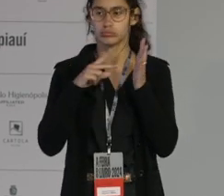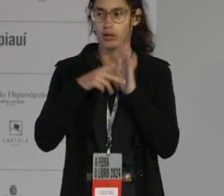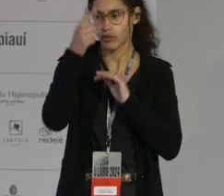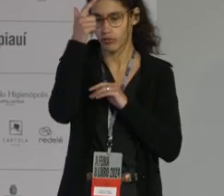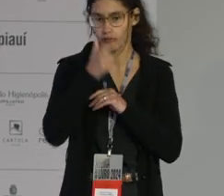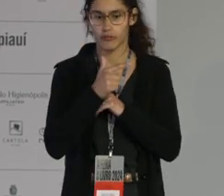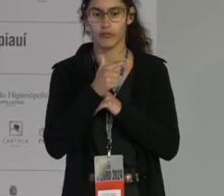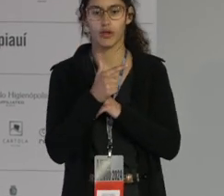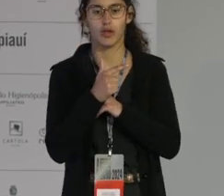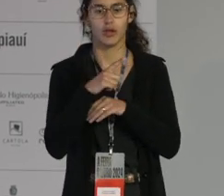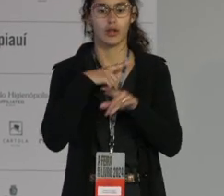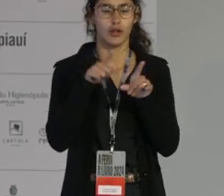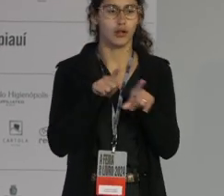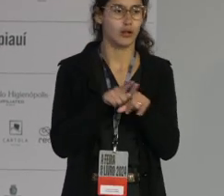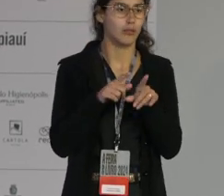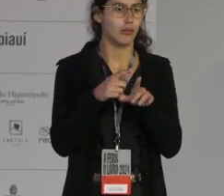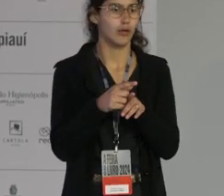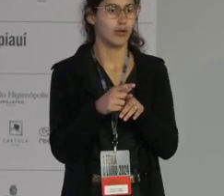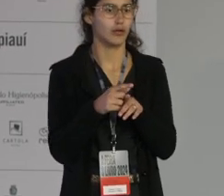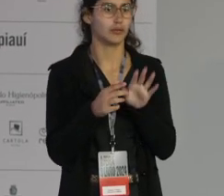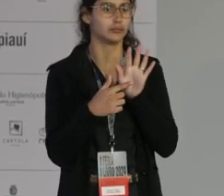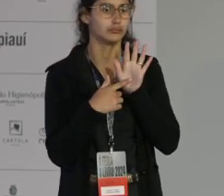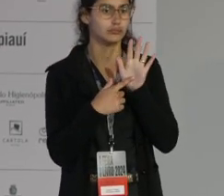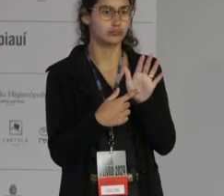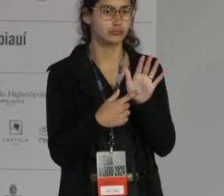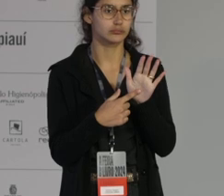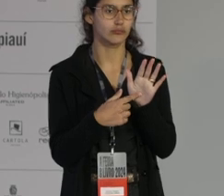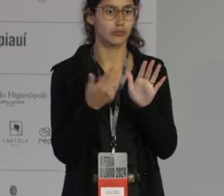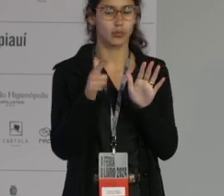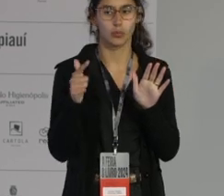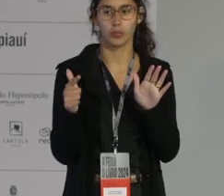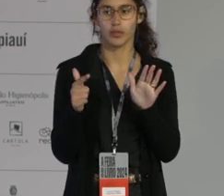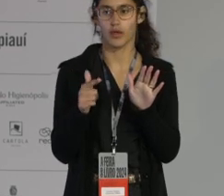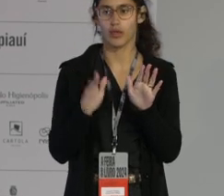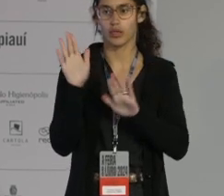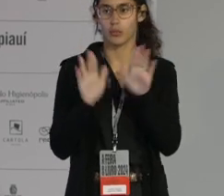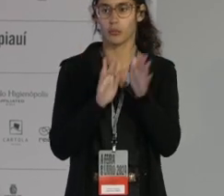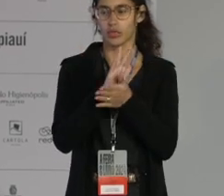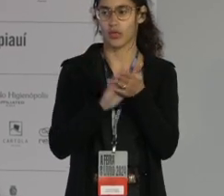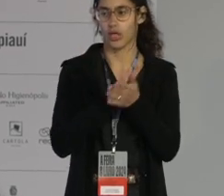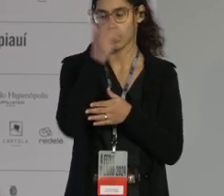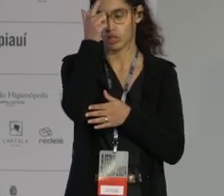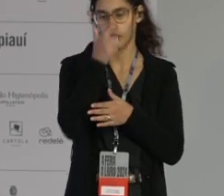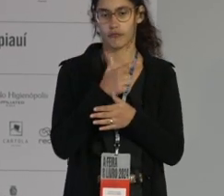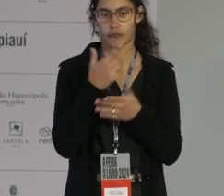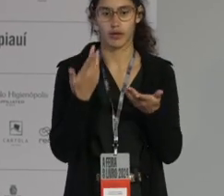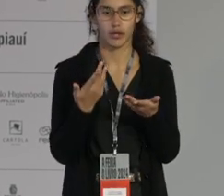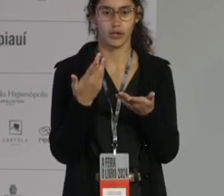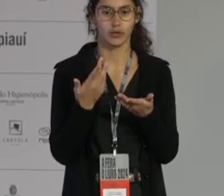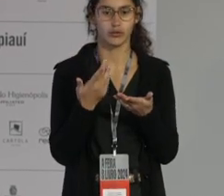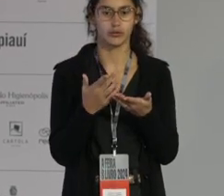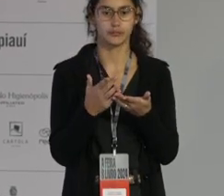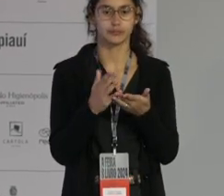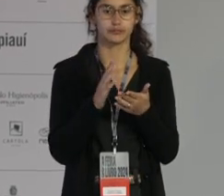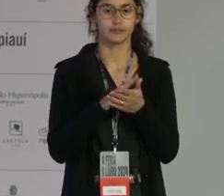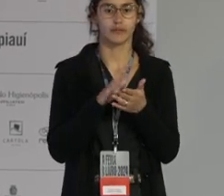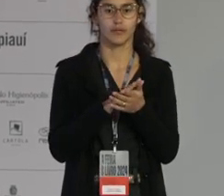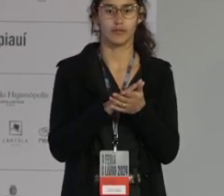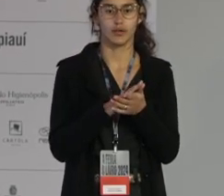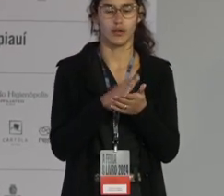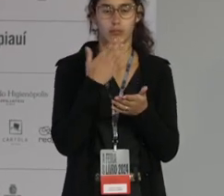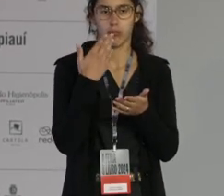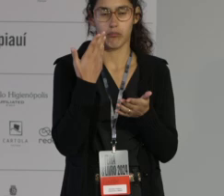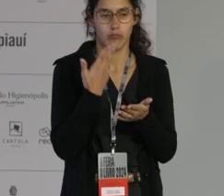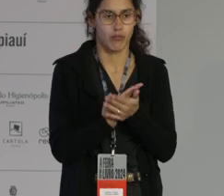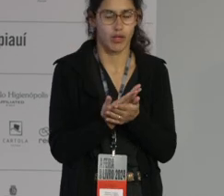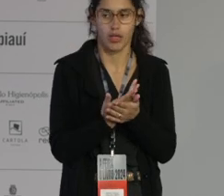o disforme, o monstruoso. Não tem nenhum testemunho de um feio, né? Então ele fica indignado com isso, assim,